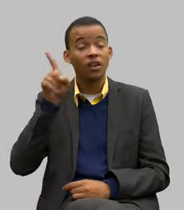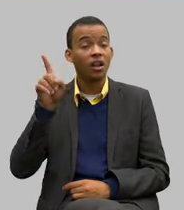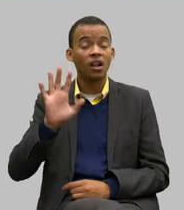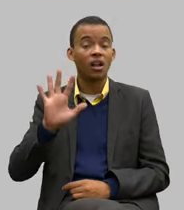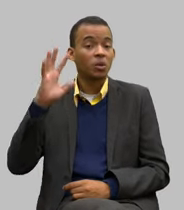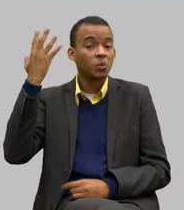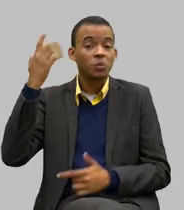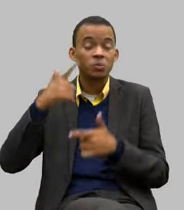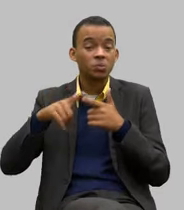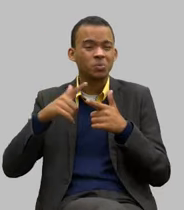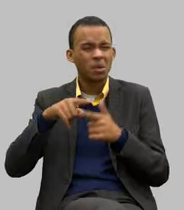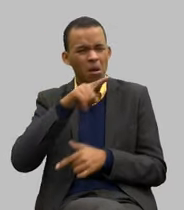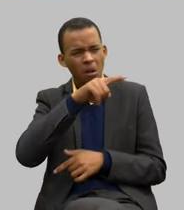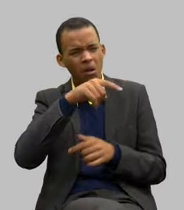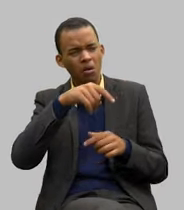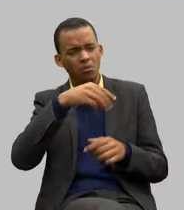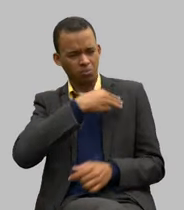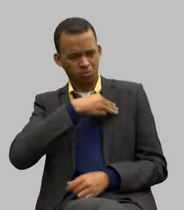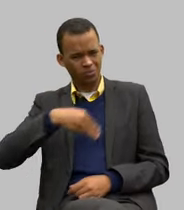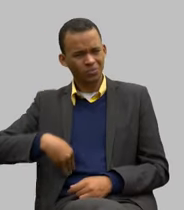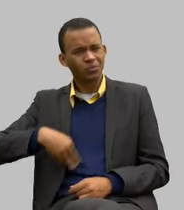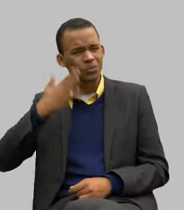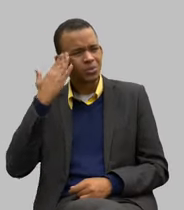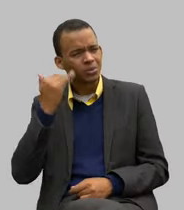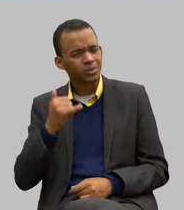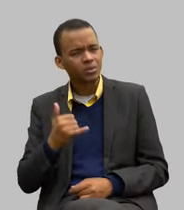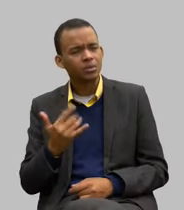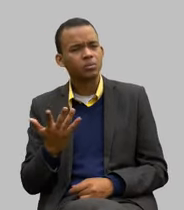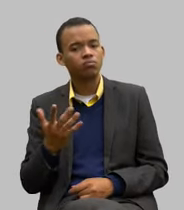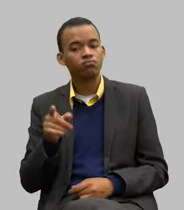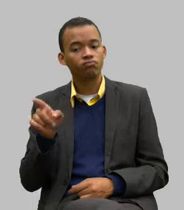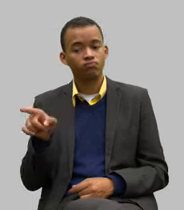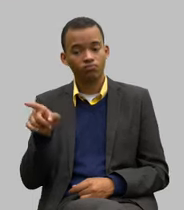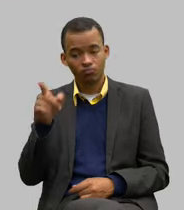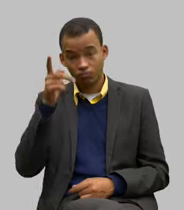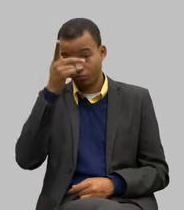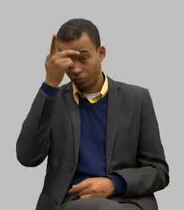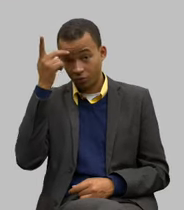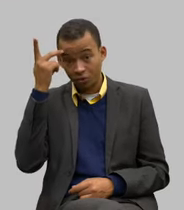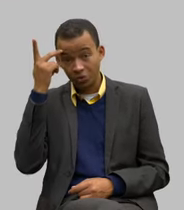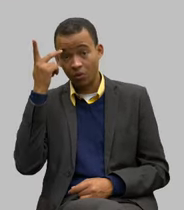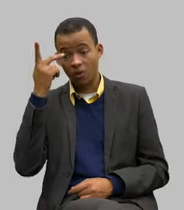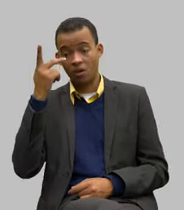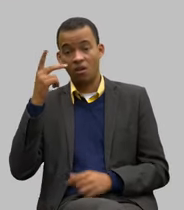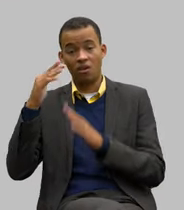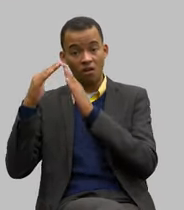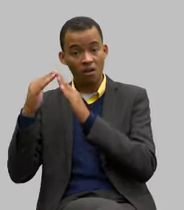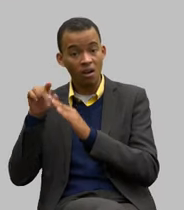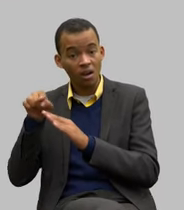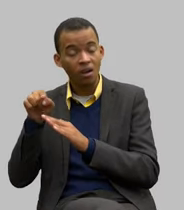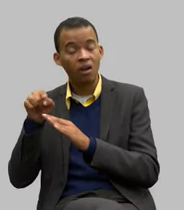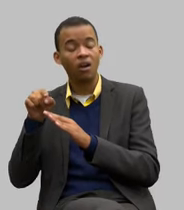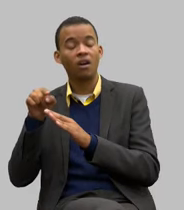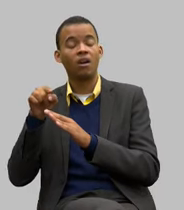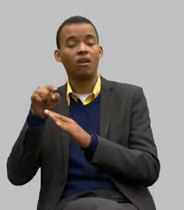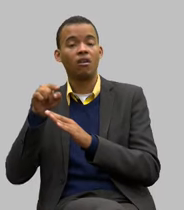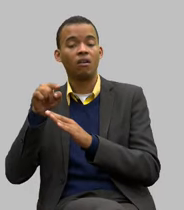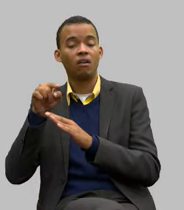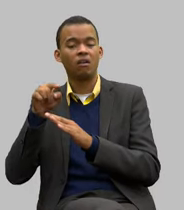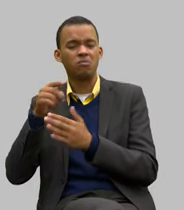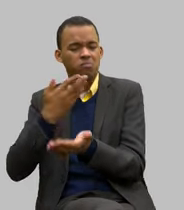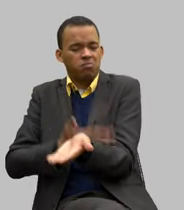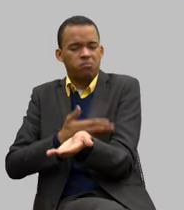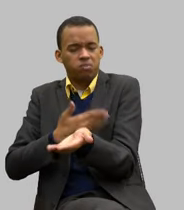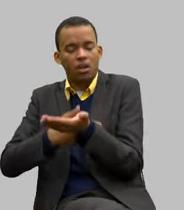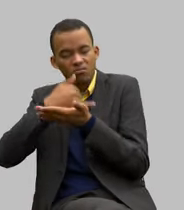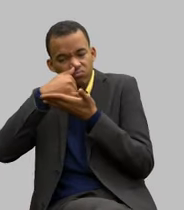TM noção o que que é alguém com um filho um filho alguém na família que é viciado em droga o estrago quees fazem em toda a